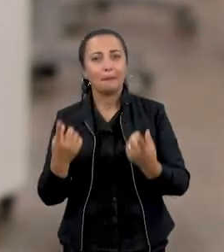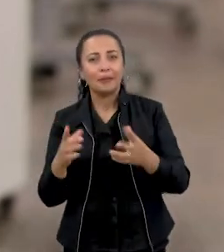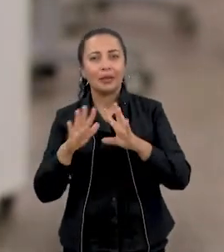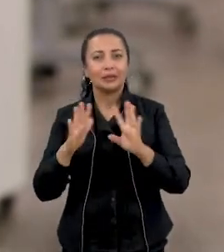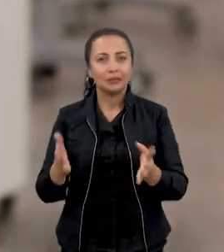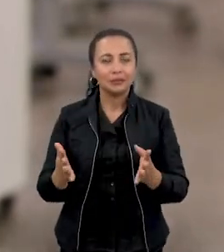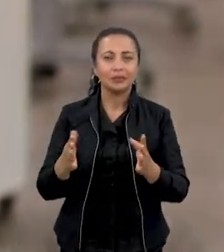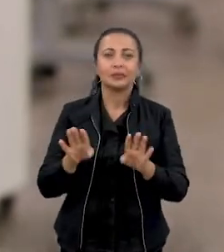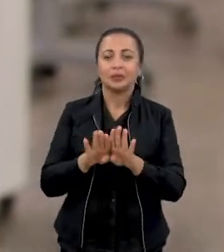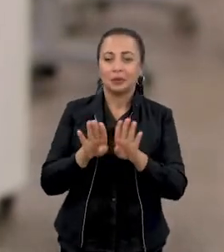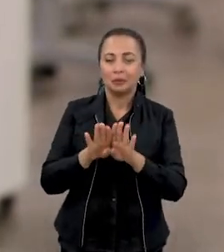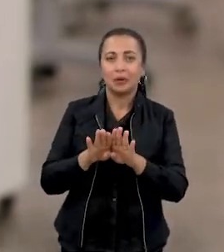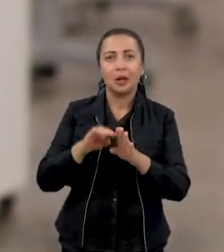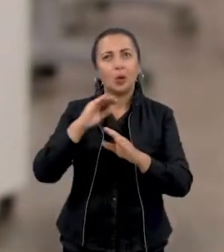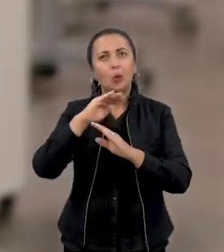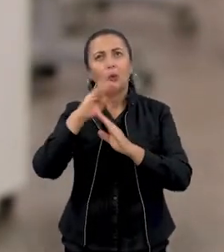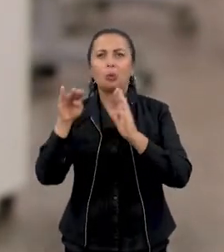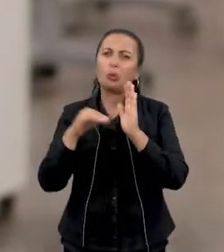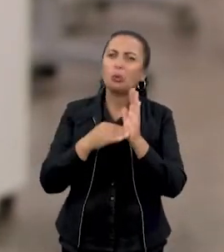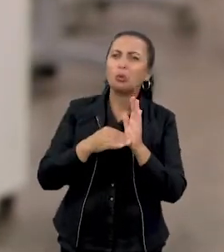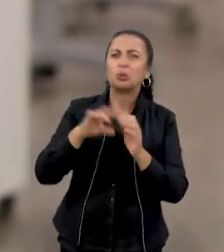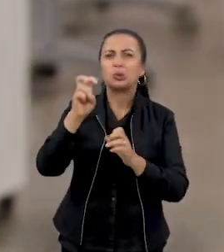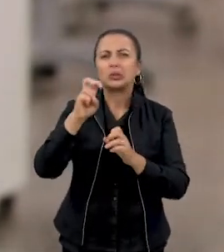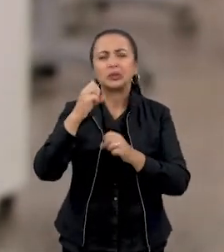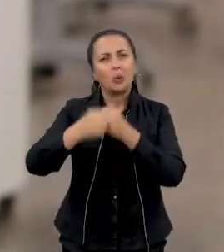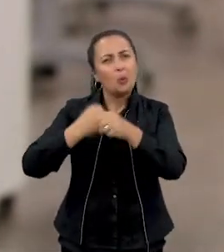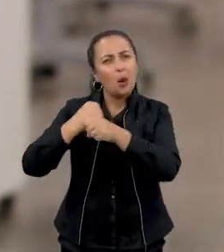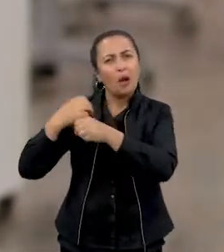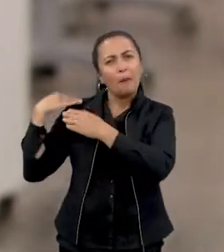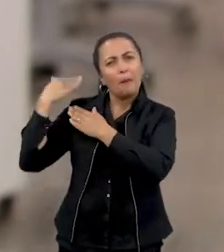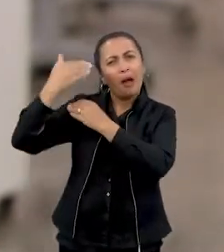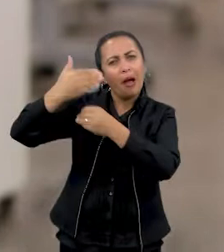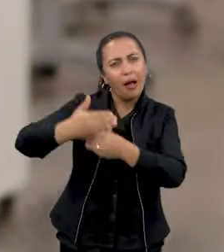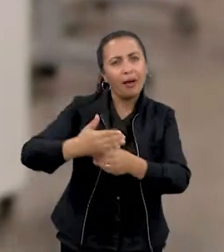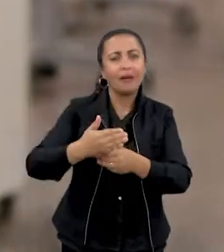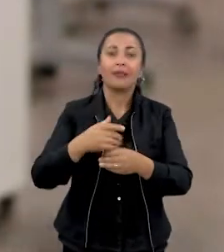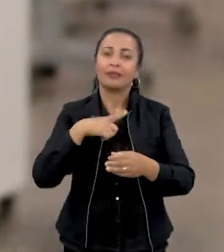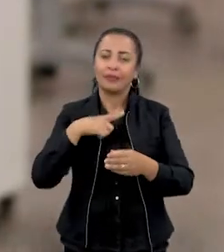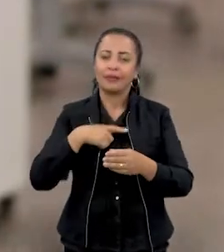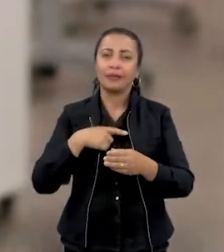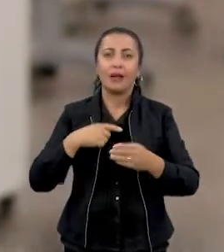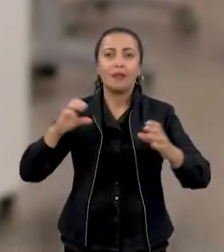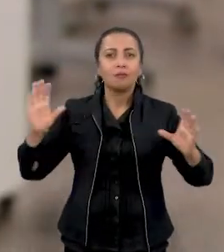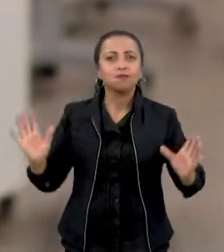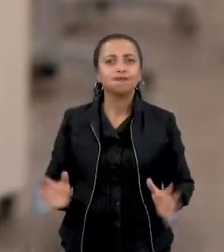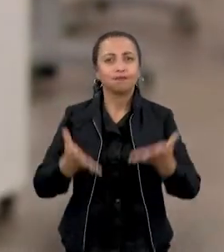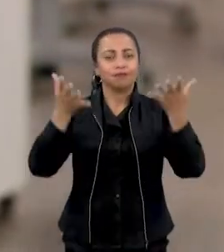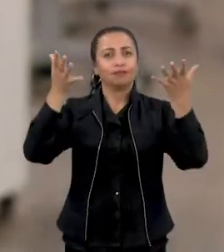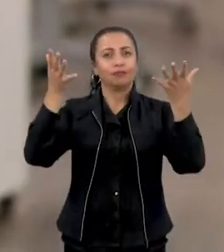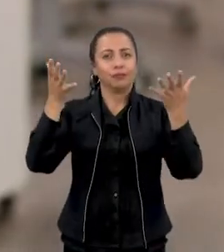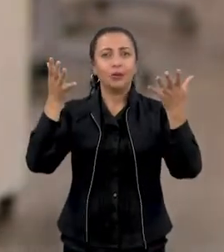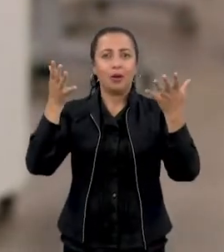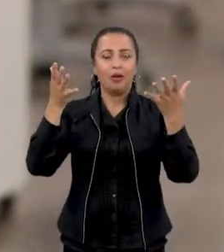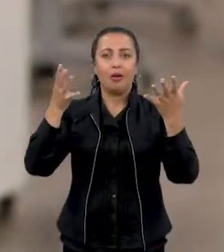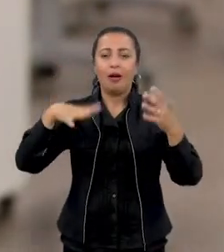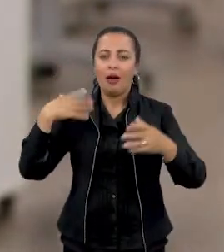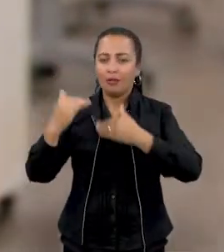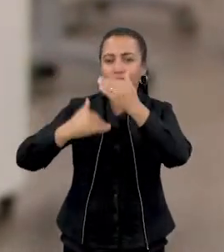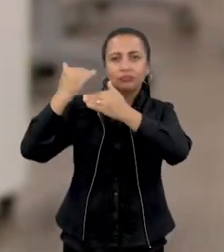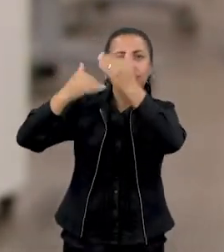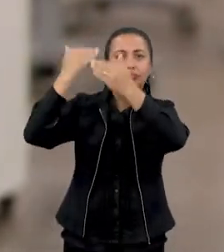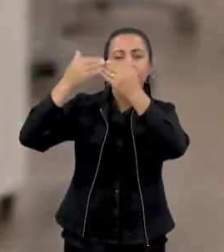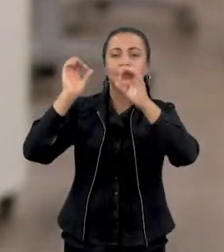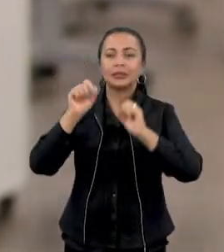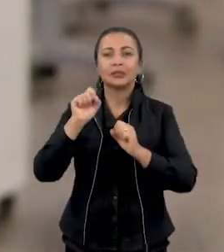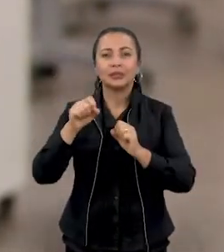No entanto, né, dos últimos 5 anos para cá, eu posso dizer que houve assim um boom no que diz